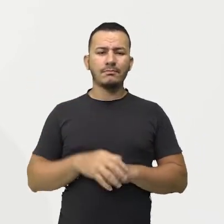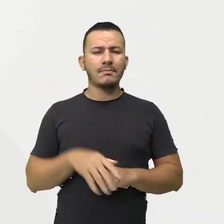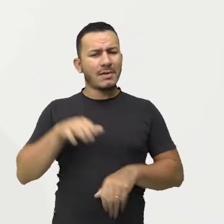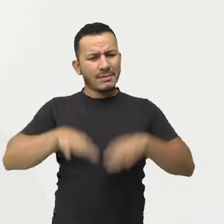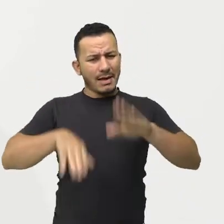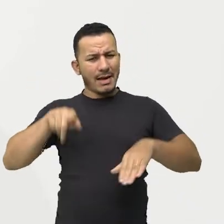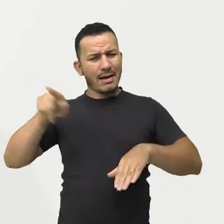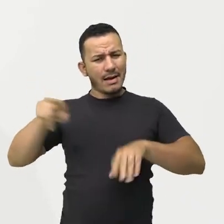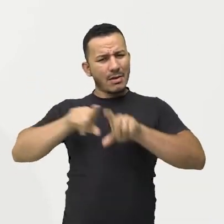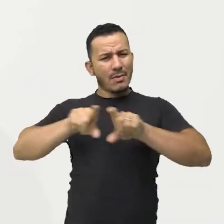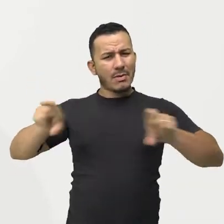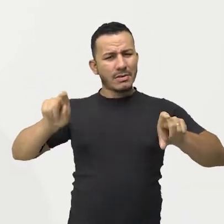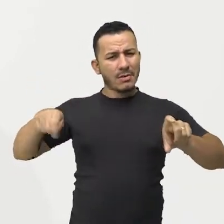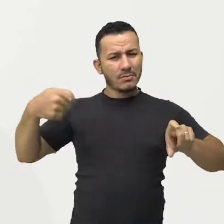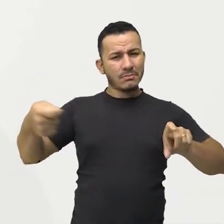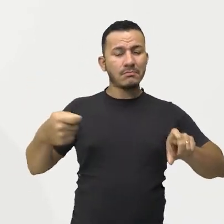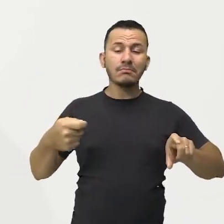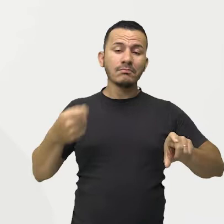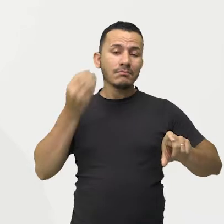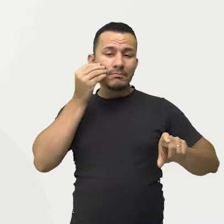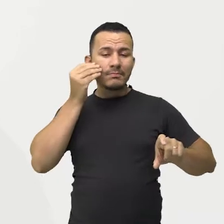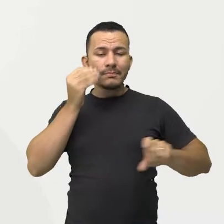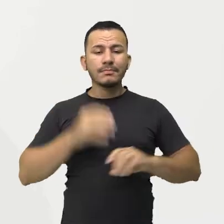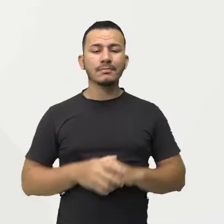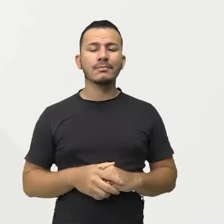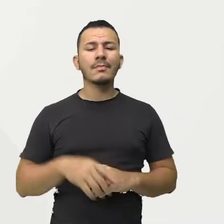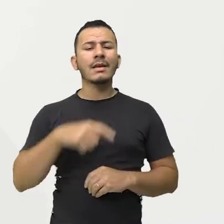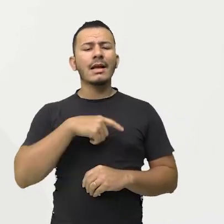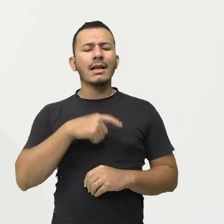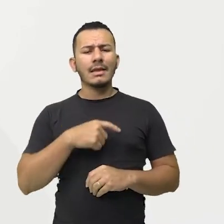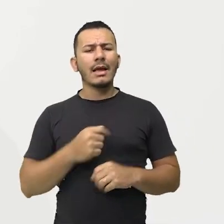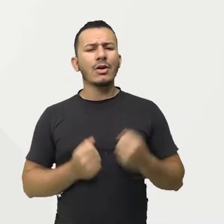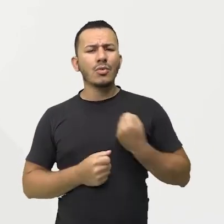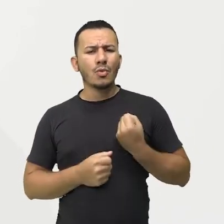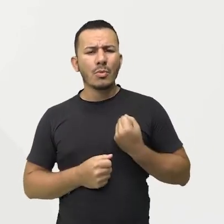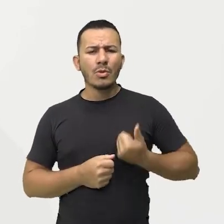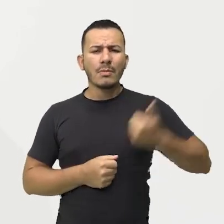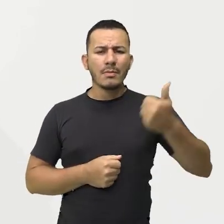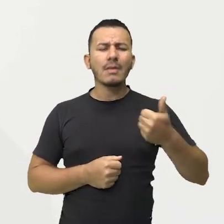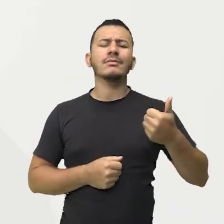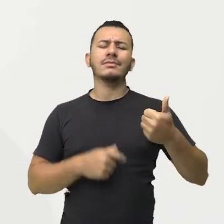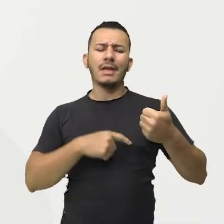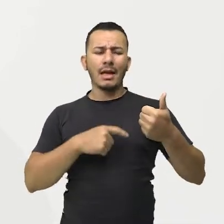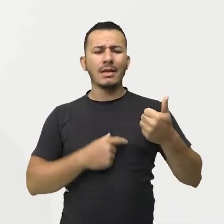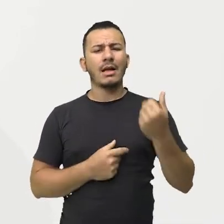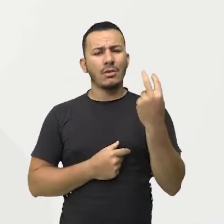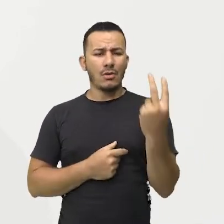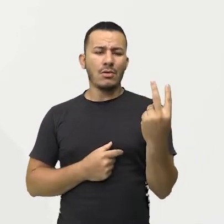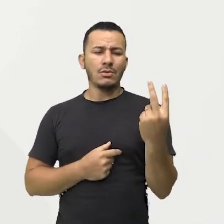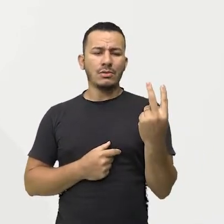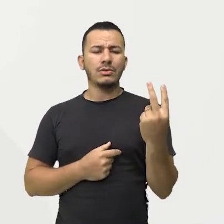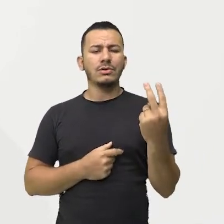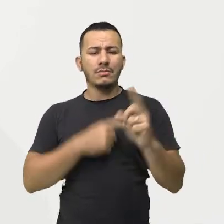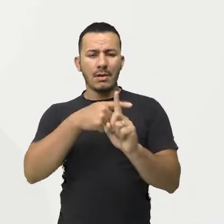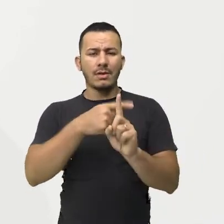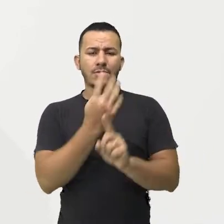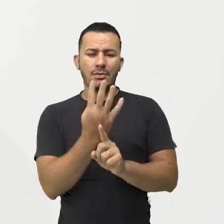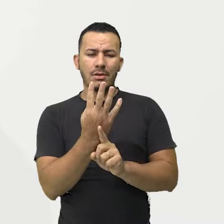essa expressão seja uma equação. Possui o primeiro membro? Sim, possui. Primeiro membro, está aqui,